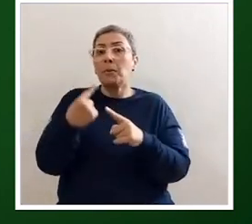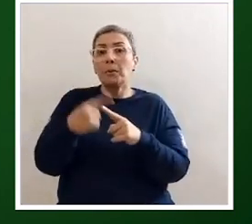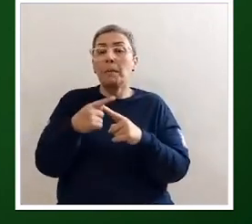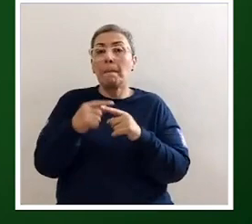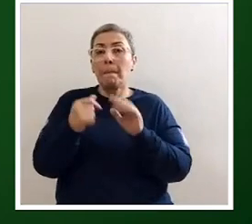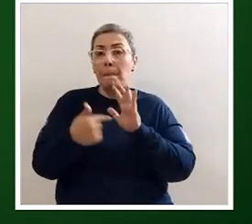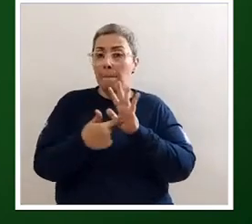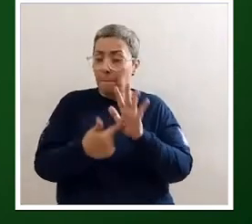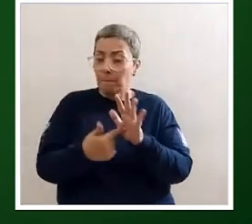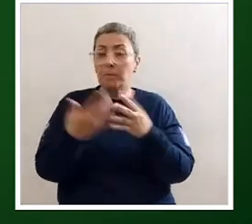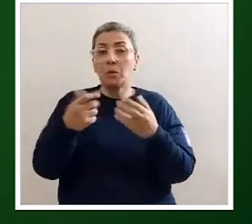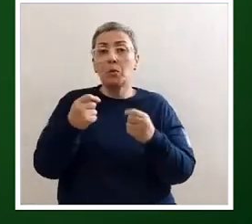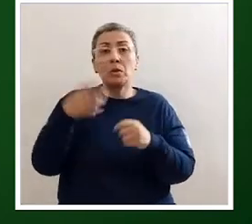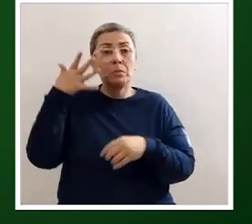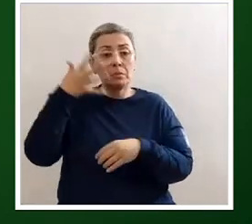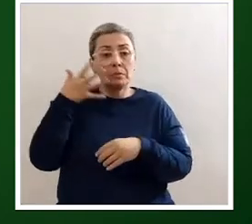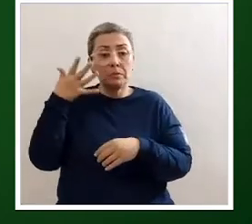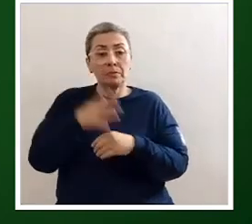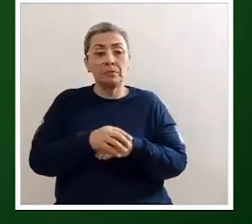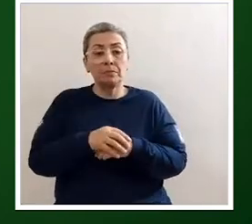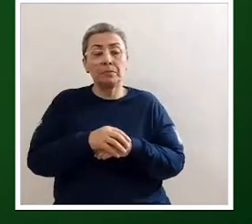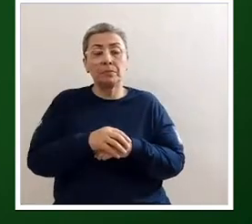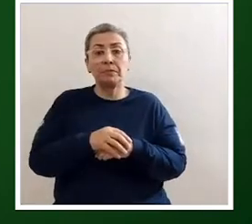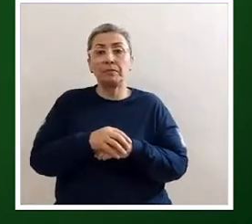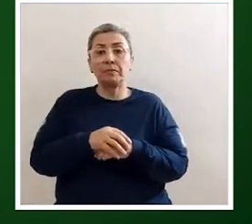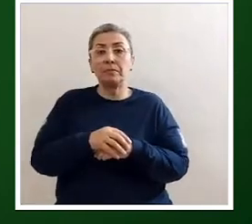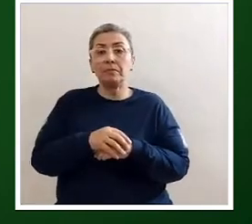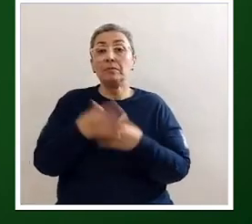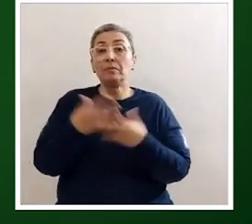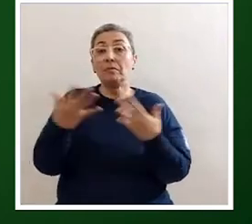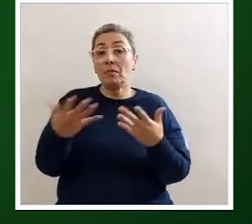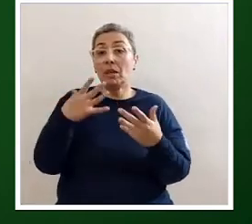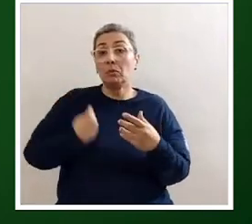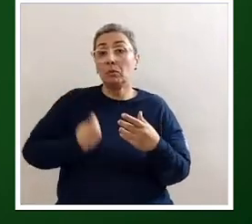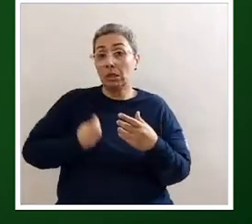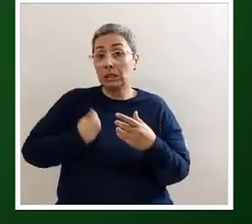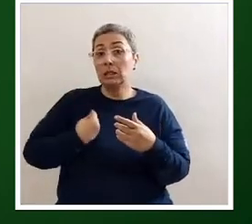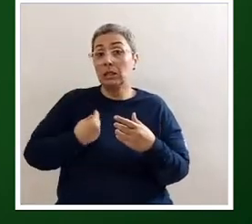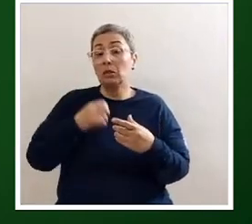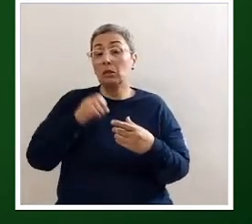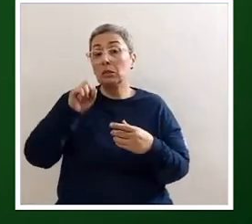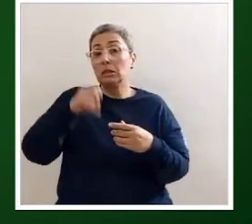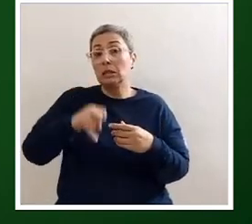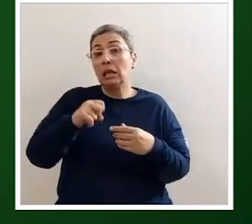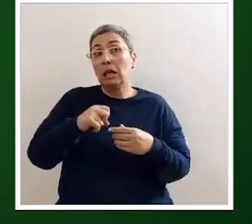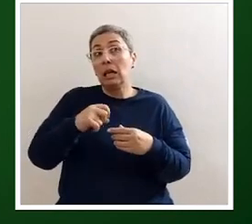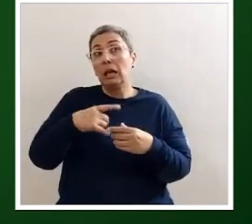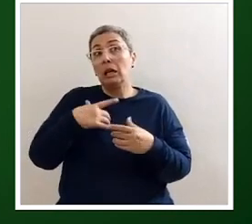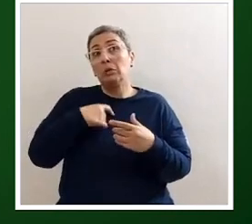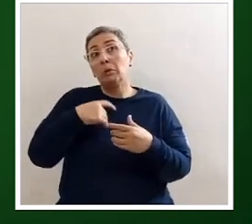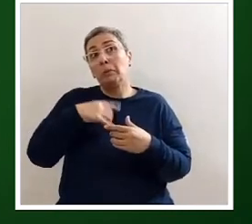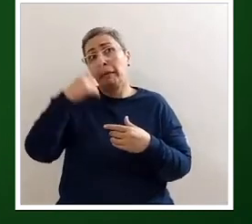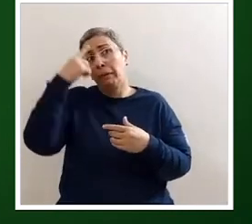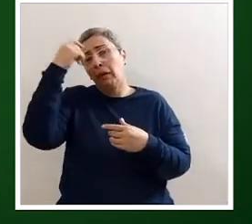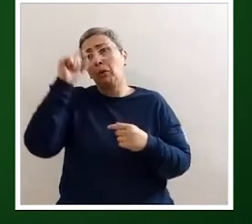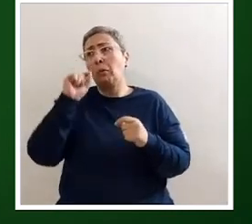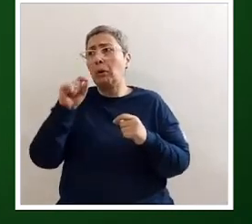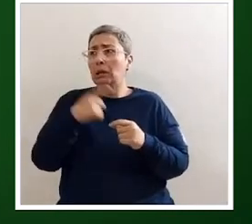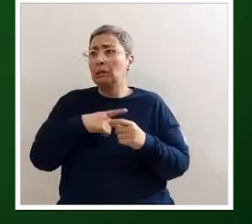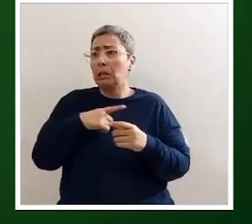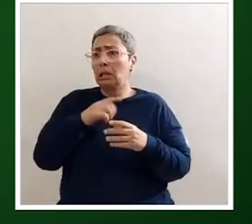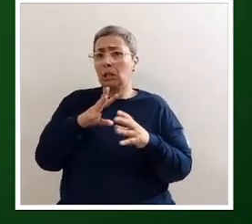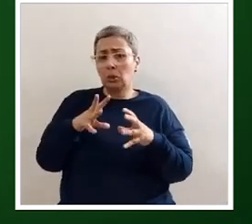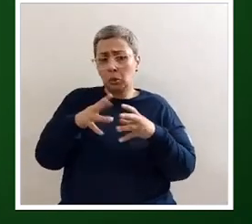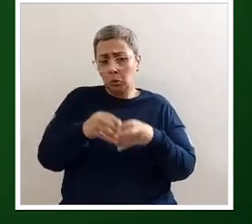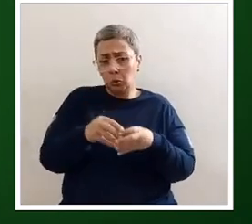trouxe isso na fala havia se um mito né de dizer que se a gente colocasse